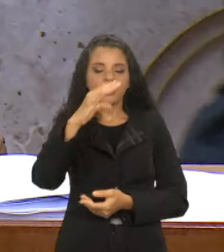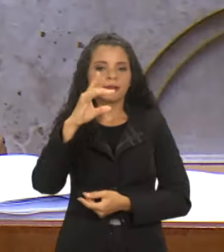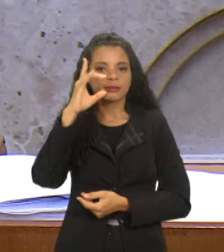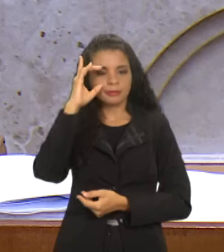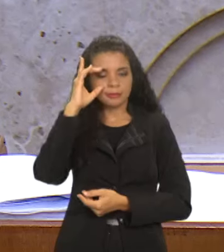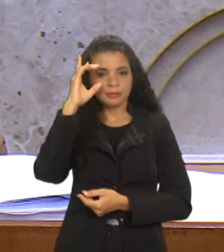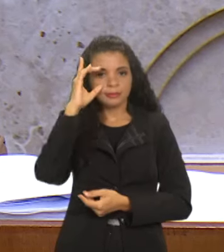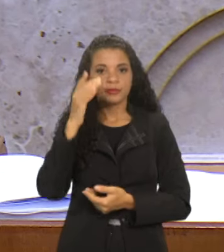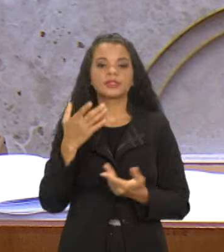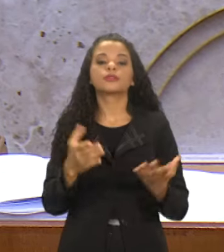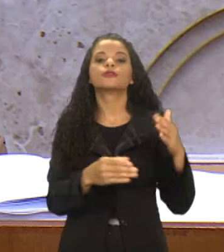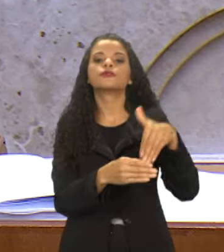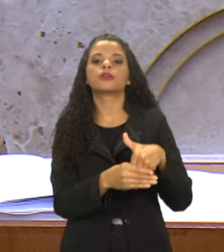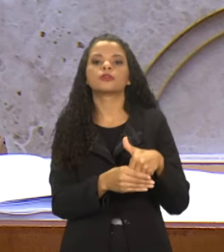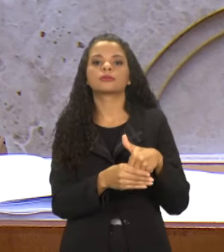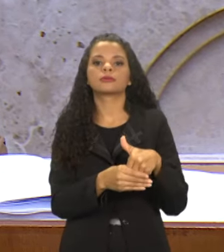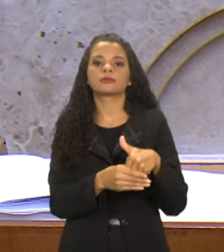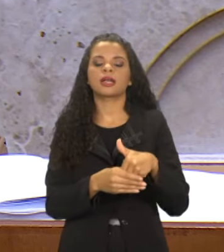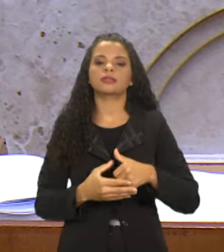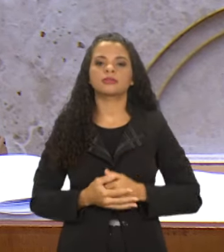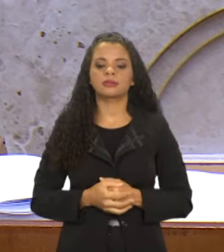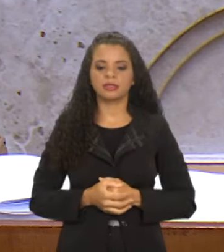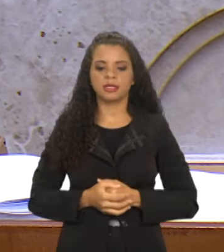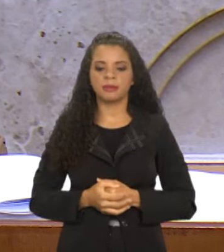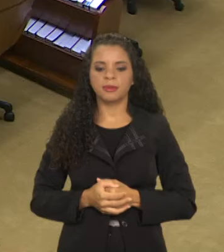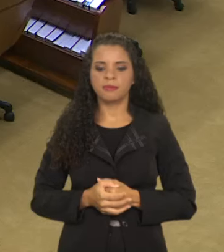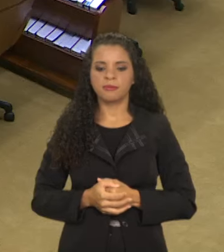voto, ministro Cássio Nunes Marques.